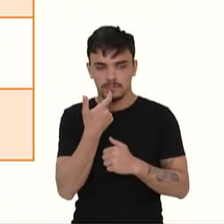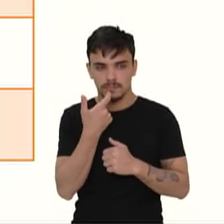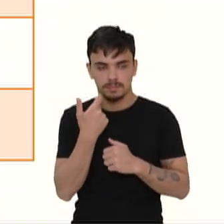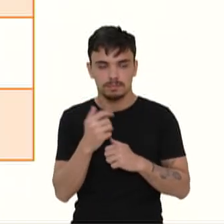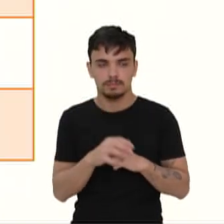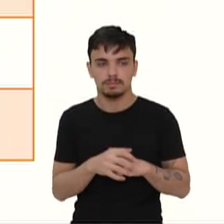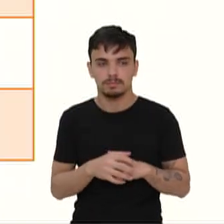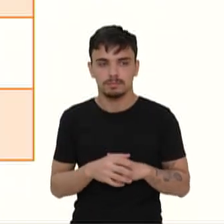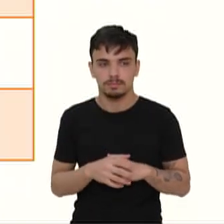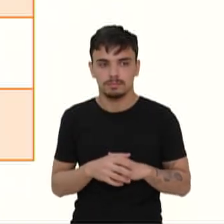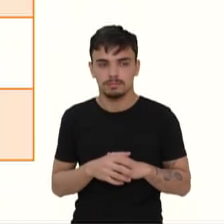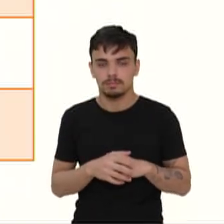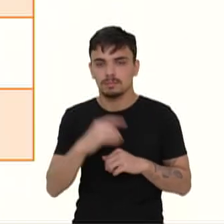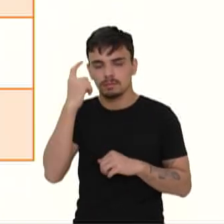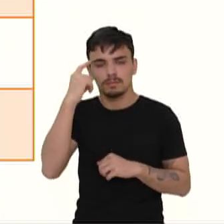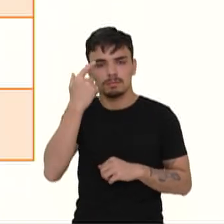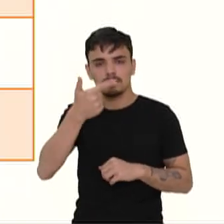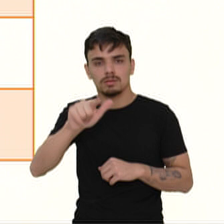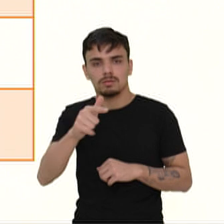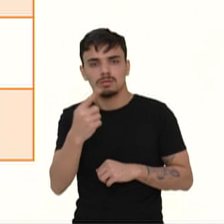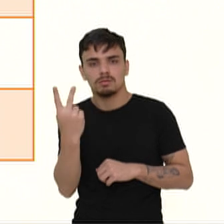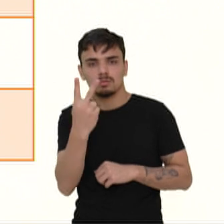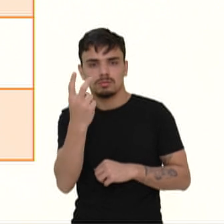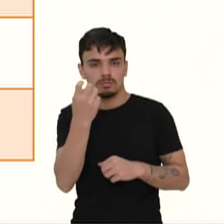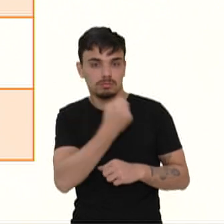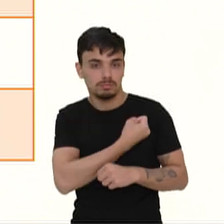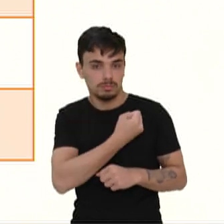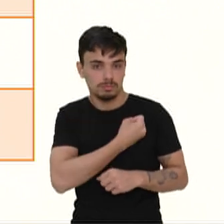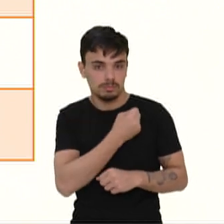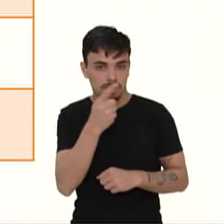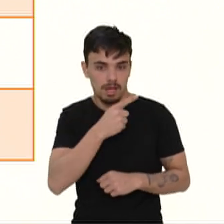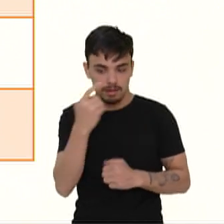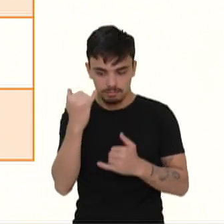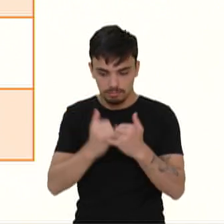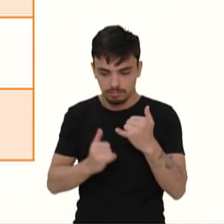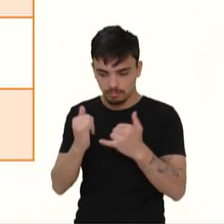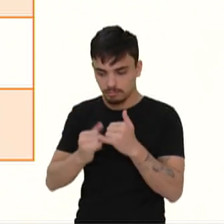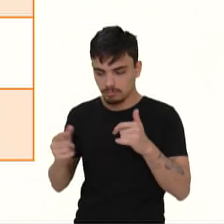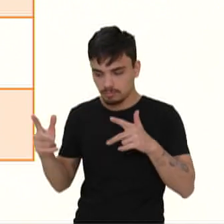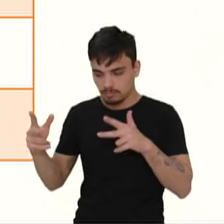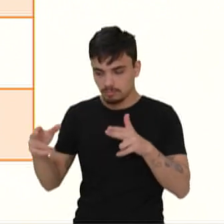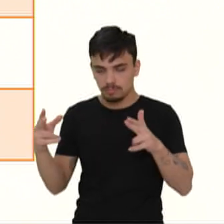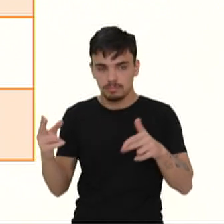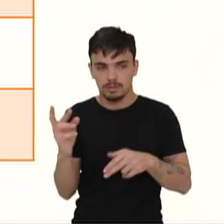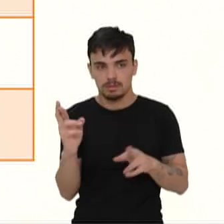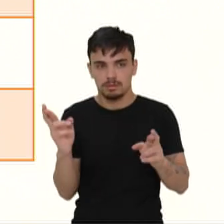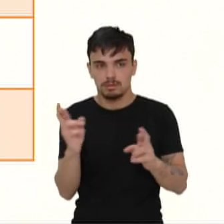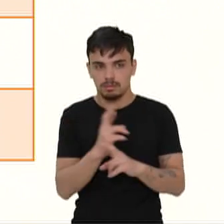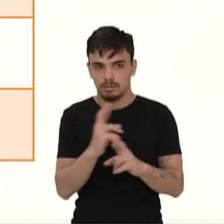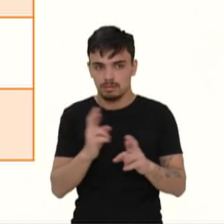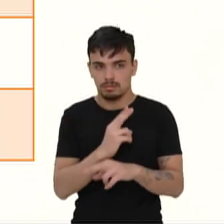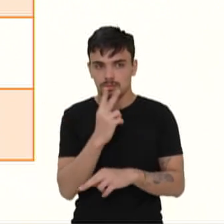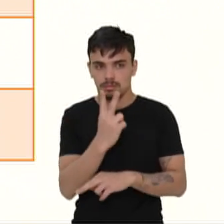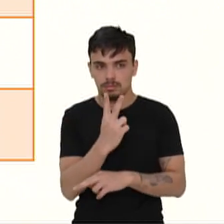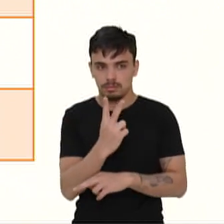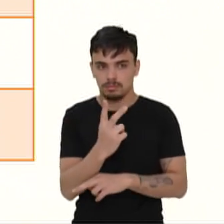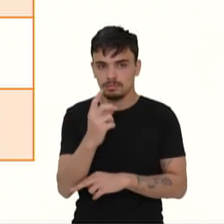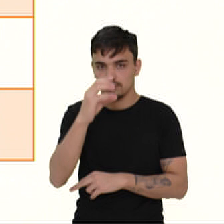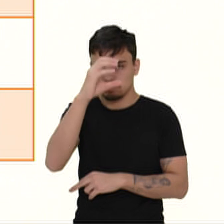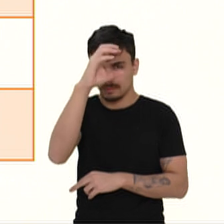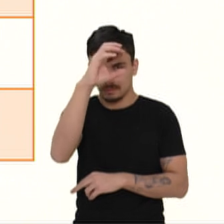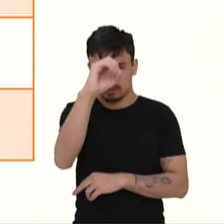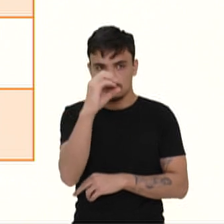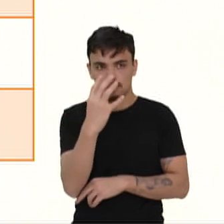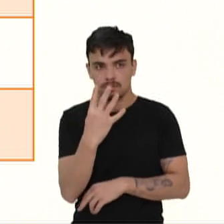Imagina aí agora, pense, né, em outros dois números que são simétricos em relação ao 2. Bom, antes do 1 tem o 0, depois do 3 tem o